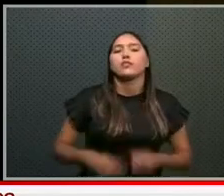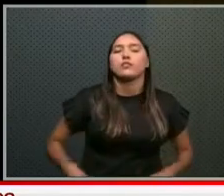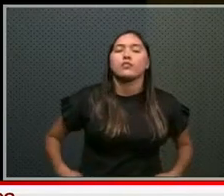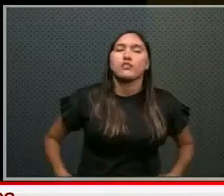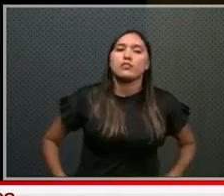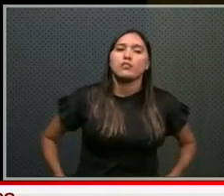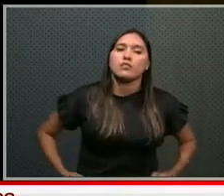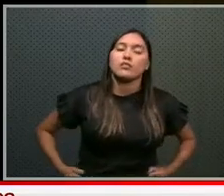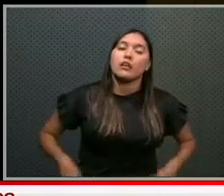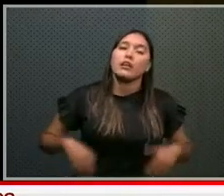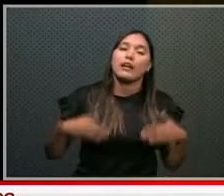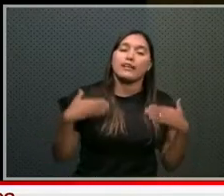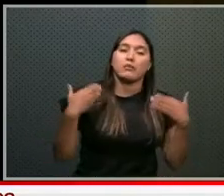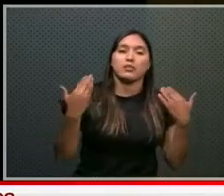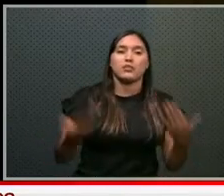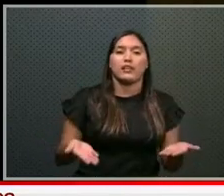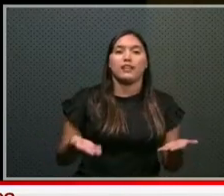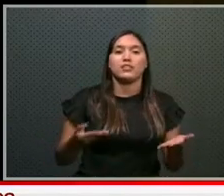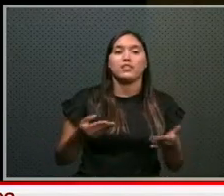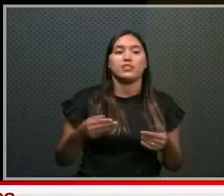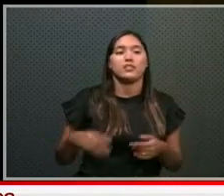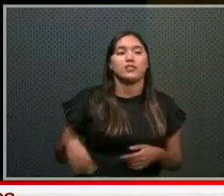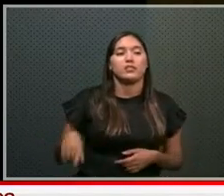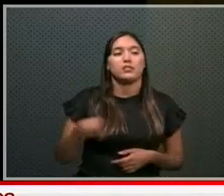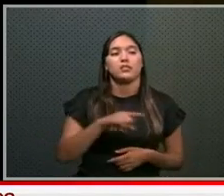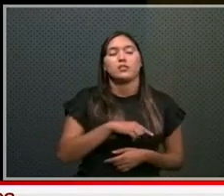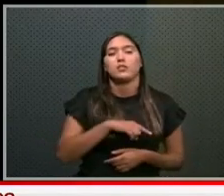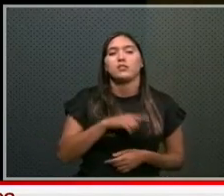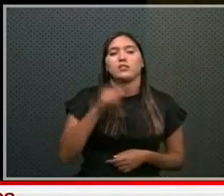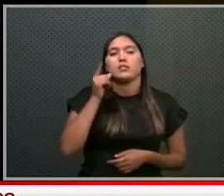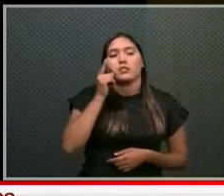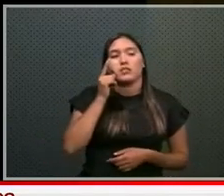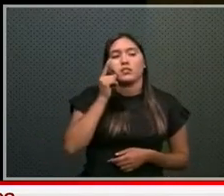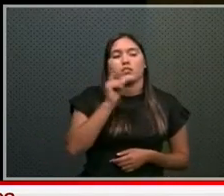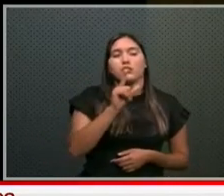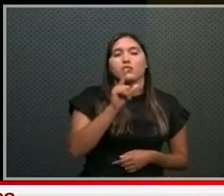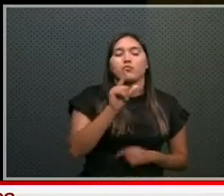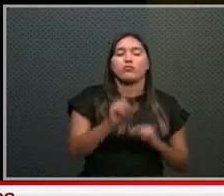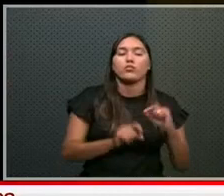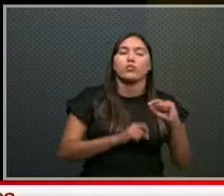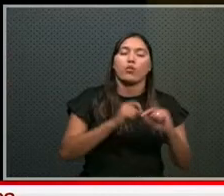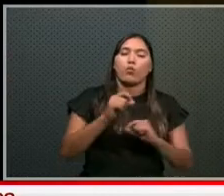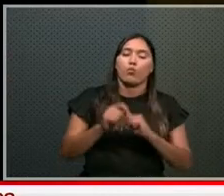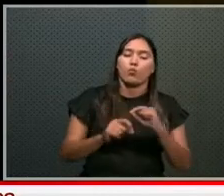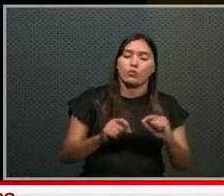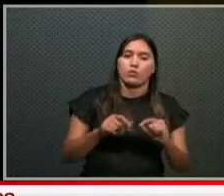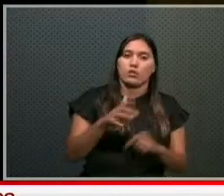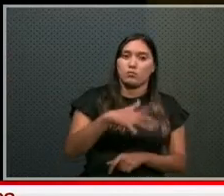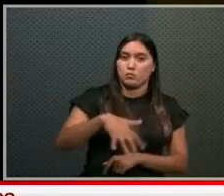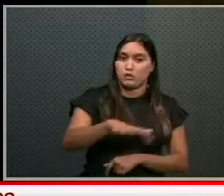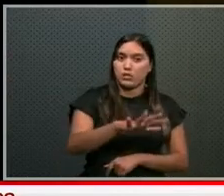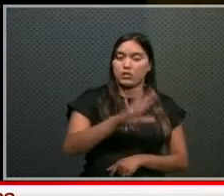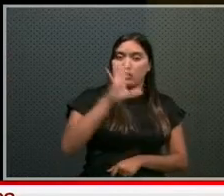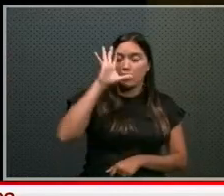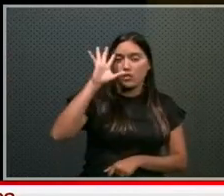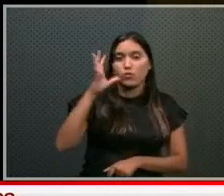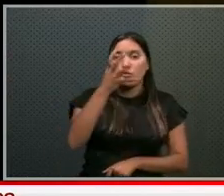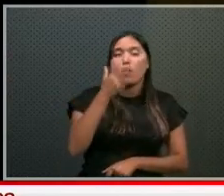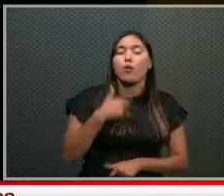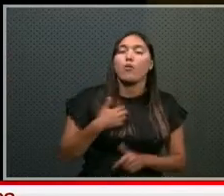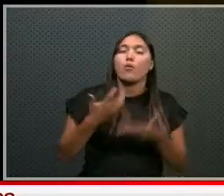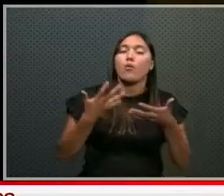podermos encarar essa agenda desafiadora e contemporânea é que eu gostaria Deputado bordalo